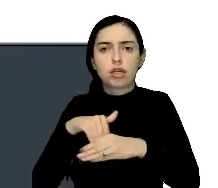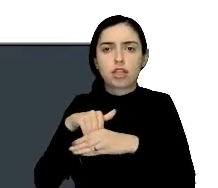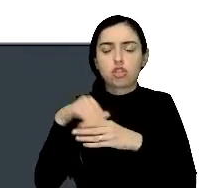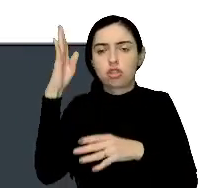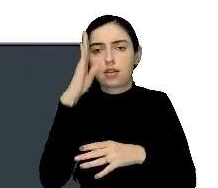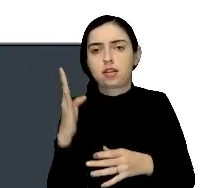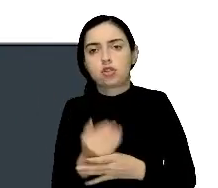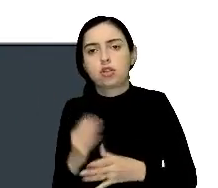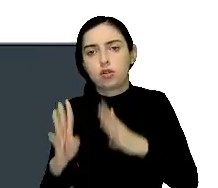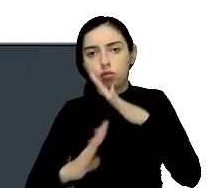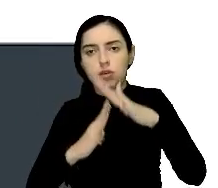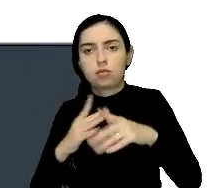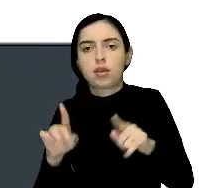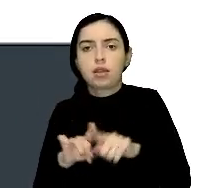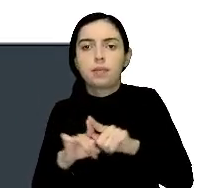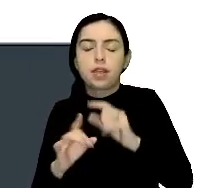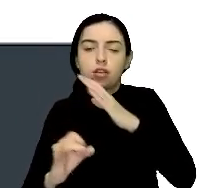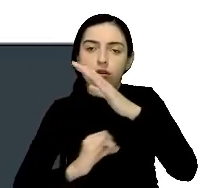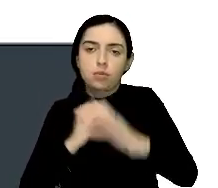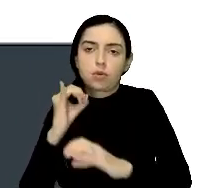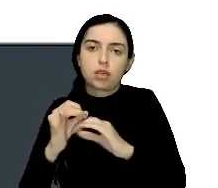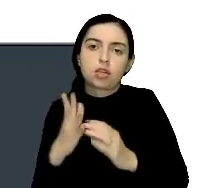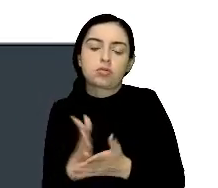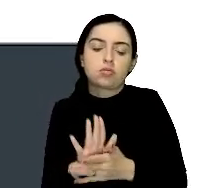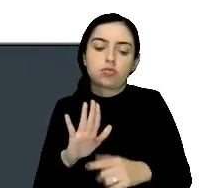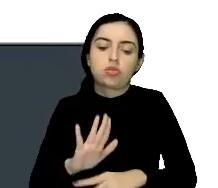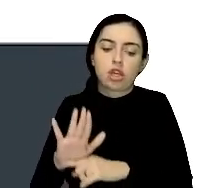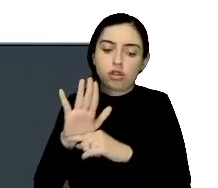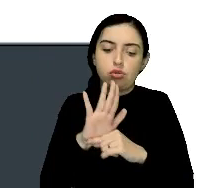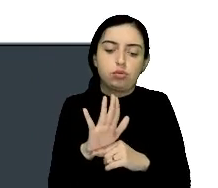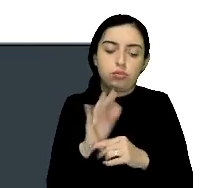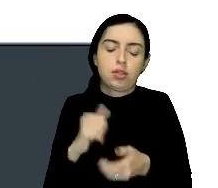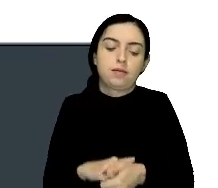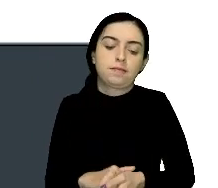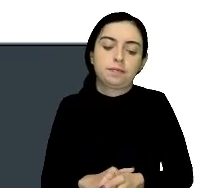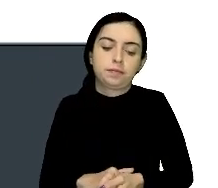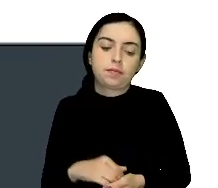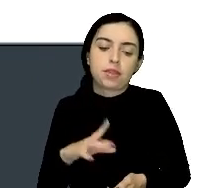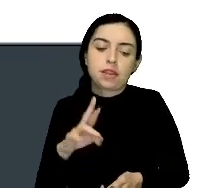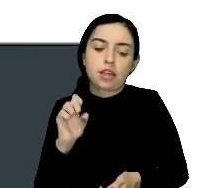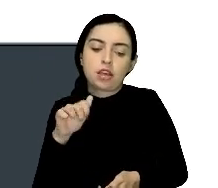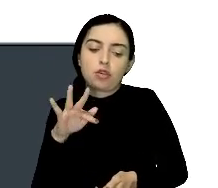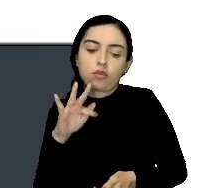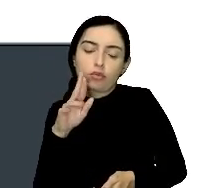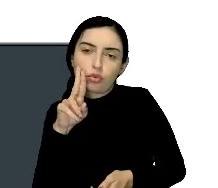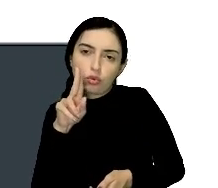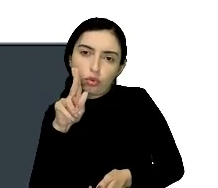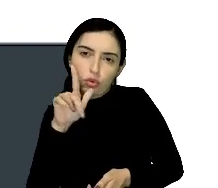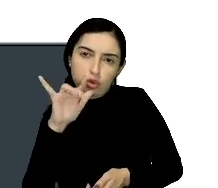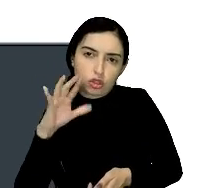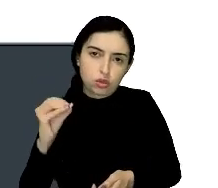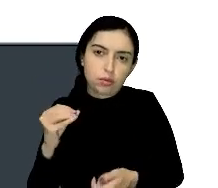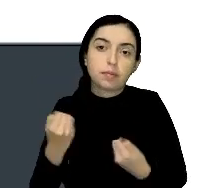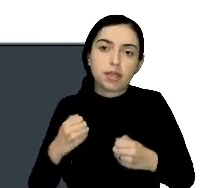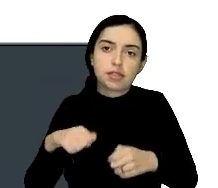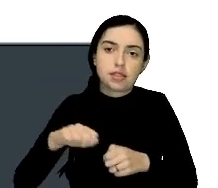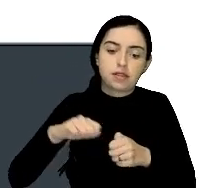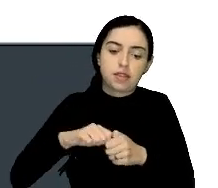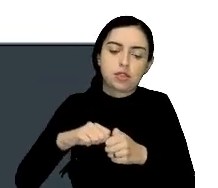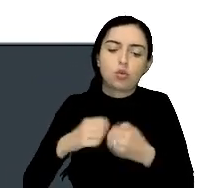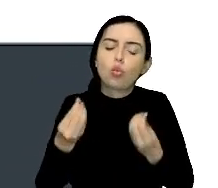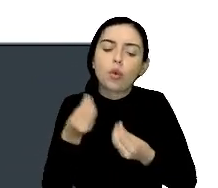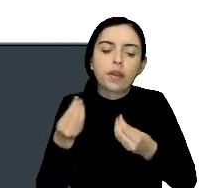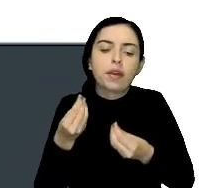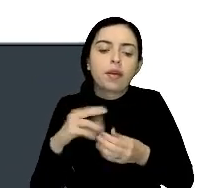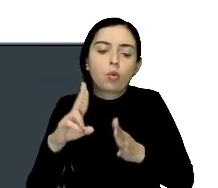imigração quanto a política nacional de refúgio, a gente ainda tem que fazer. Né? O que tinha que ser